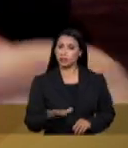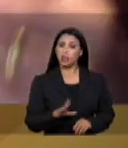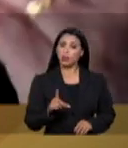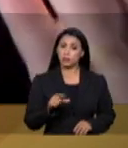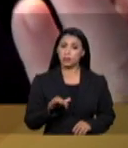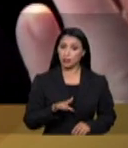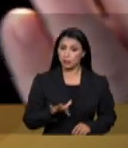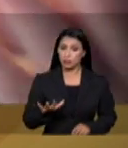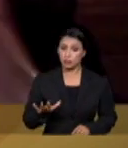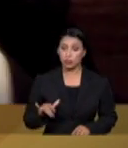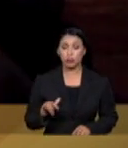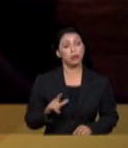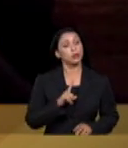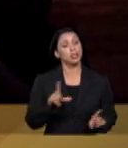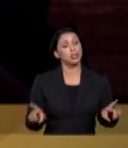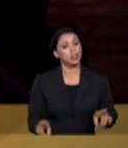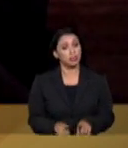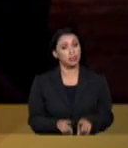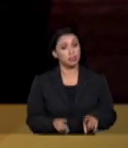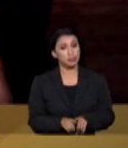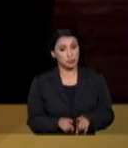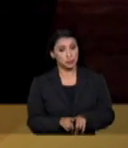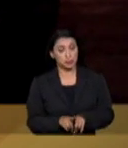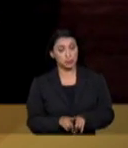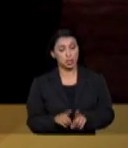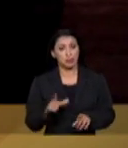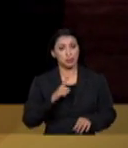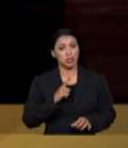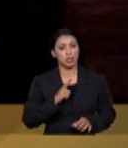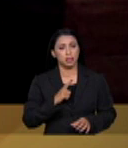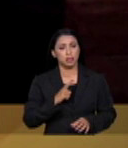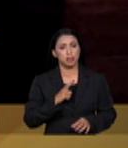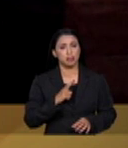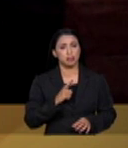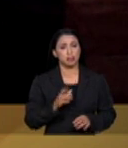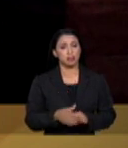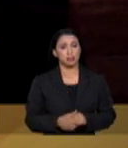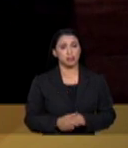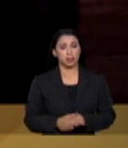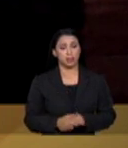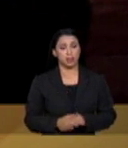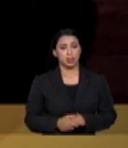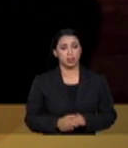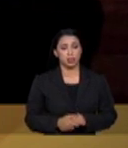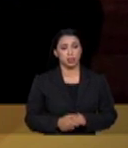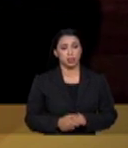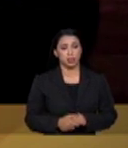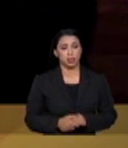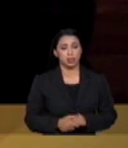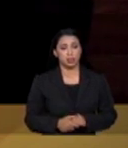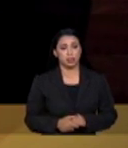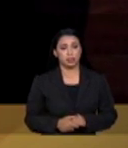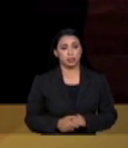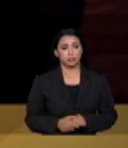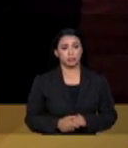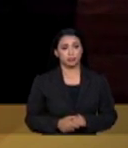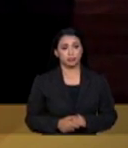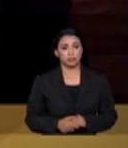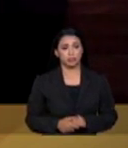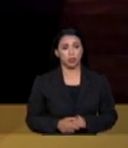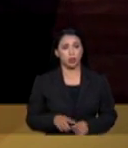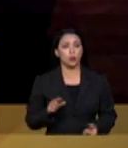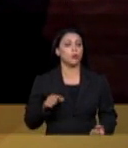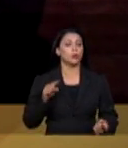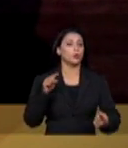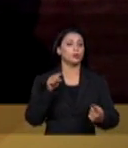civil e inclusive Para efeito de ingressar em juízo com o intuito de